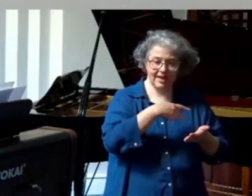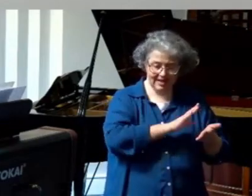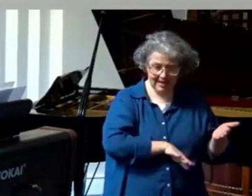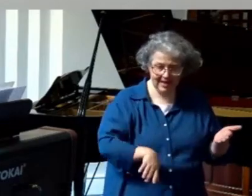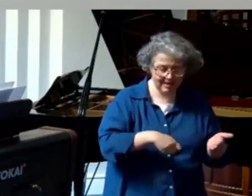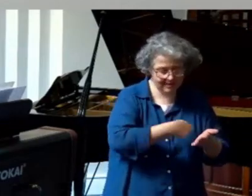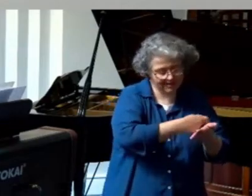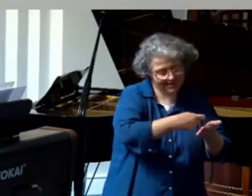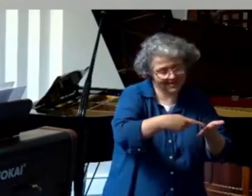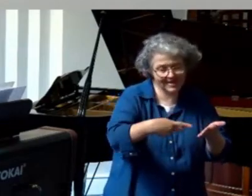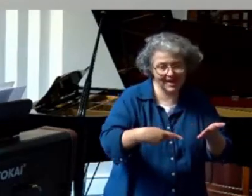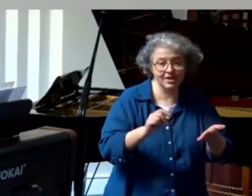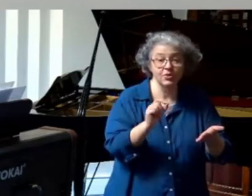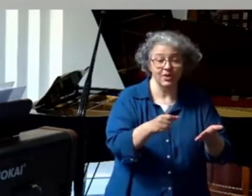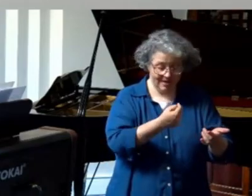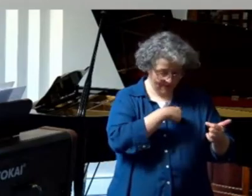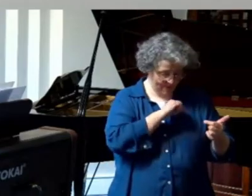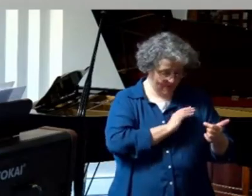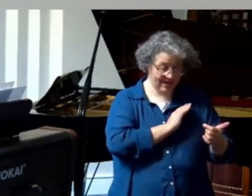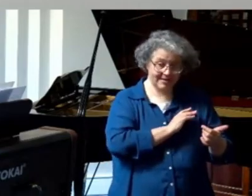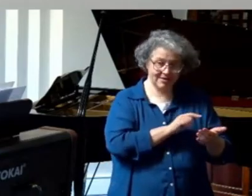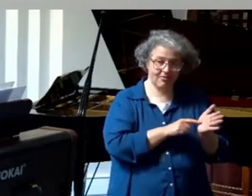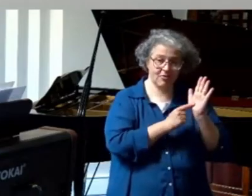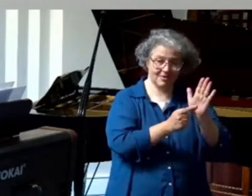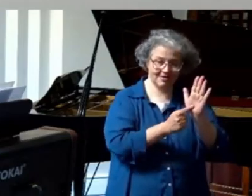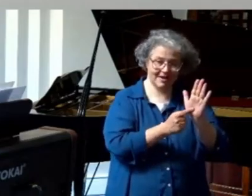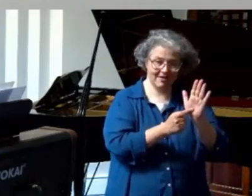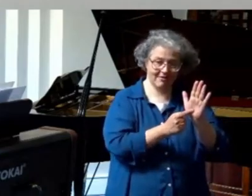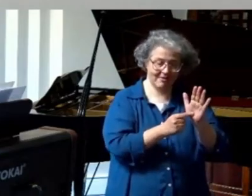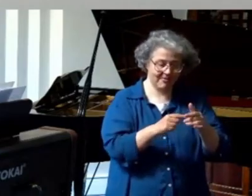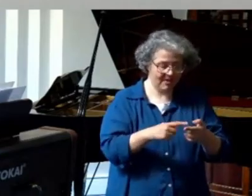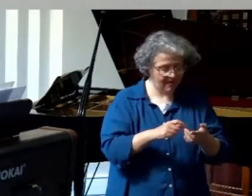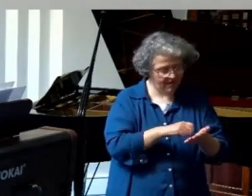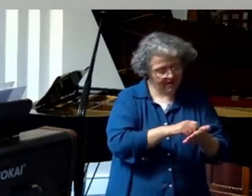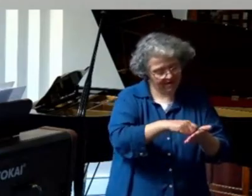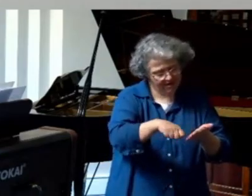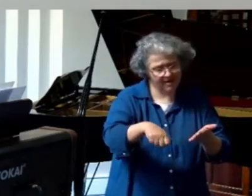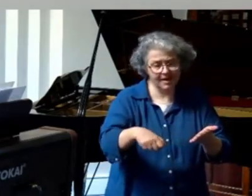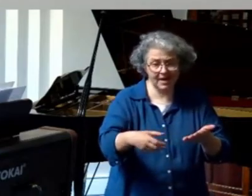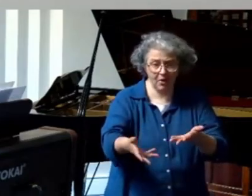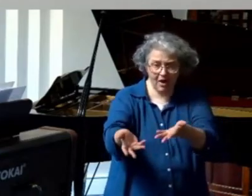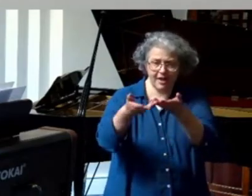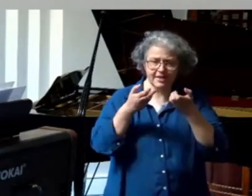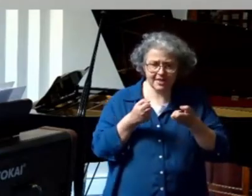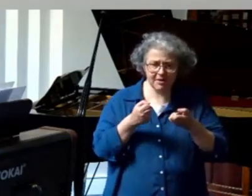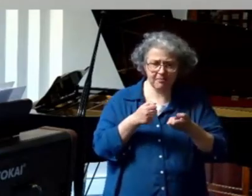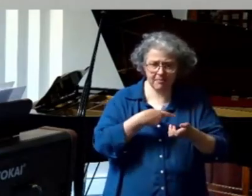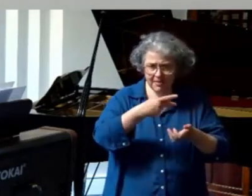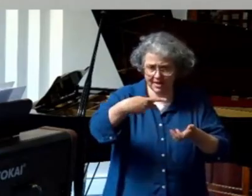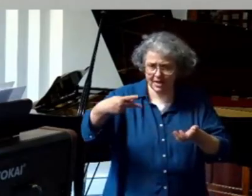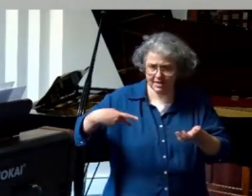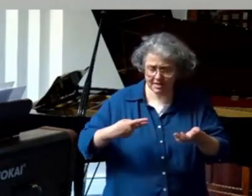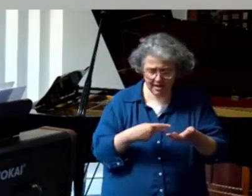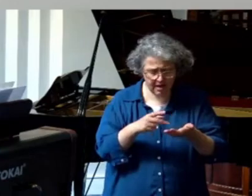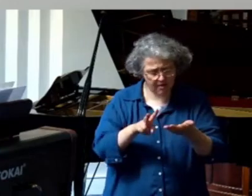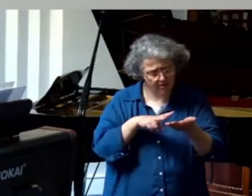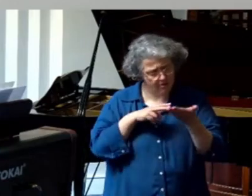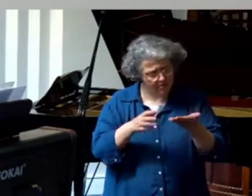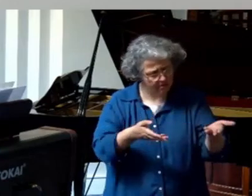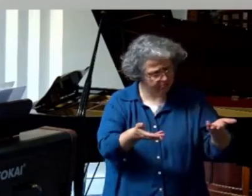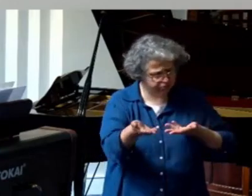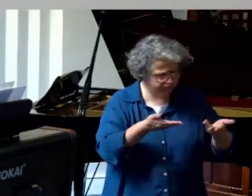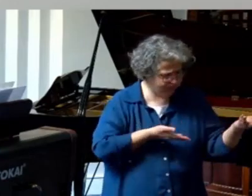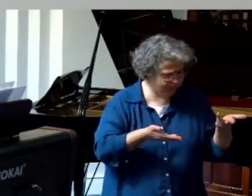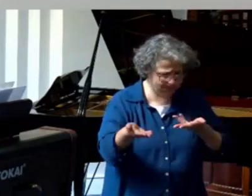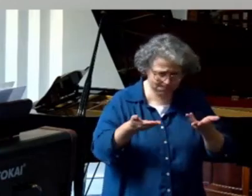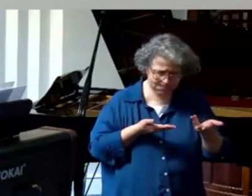dessas ilustrações muito legais. E, por incrível que possa parecer, mas cada vez mais cedo, nós estamos